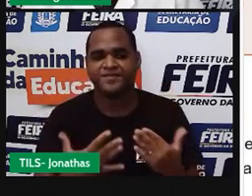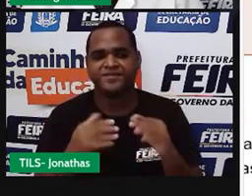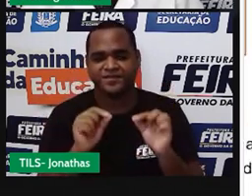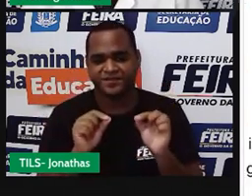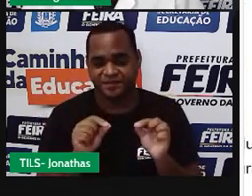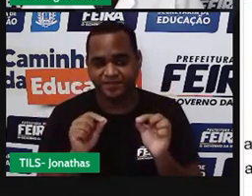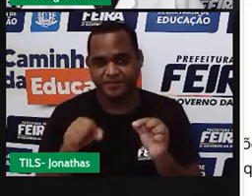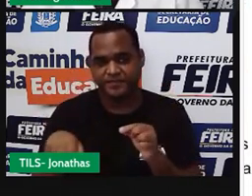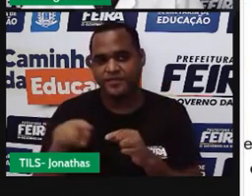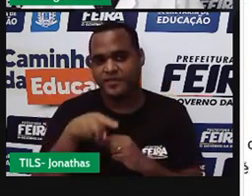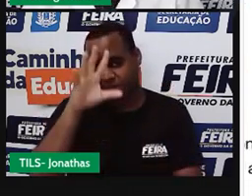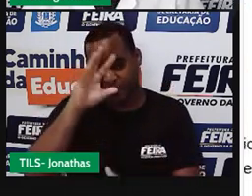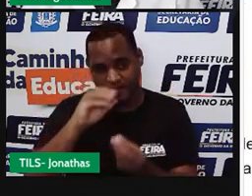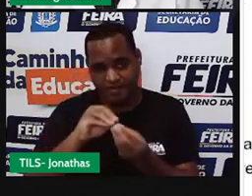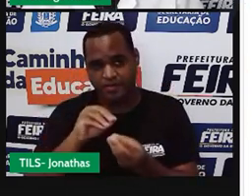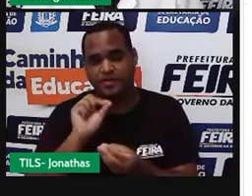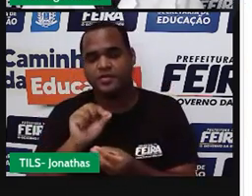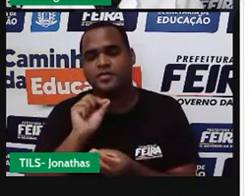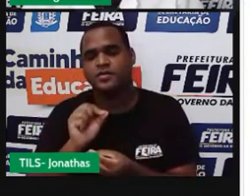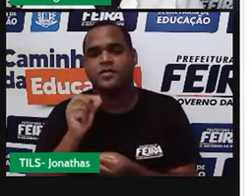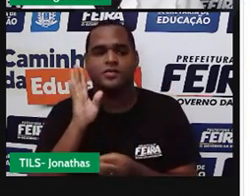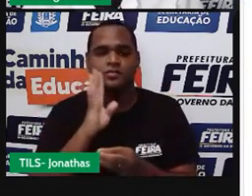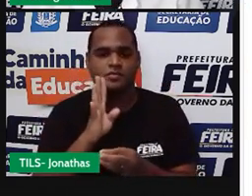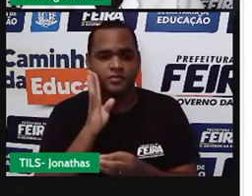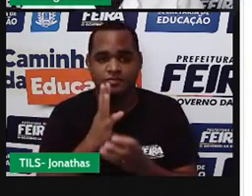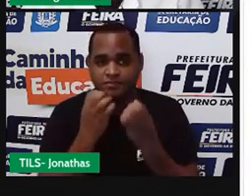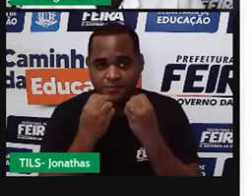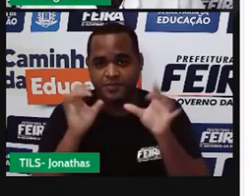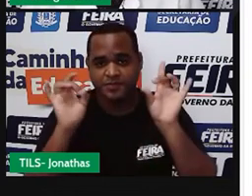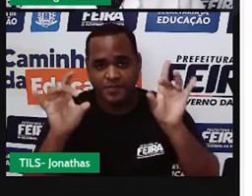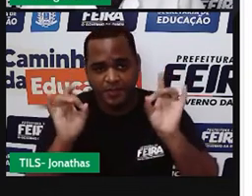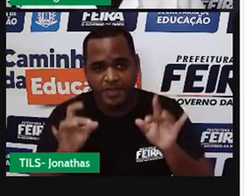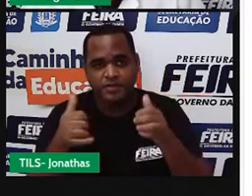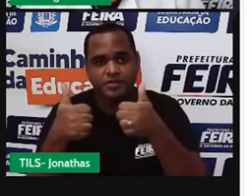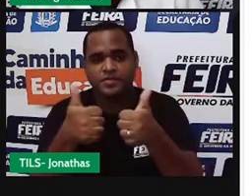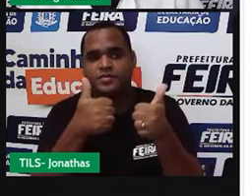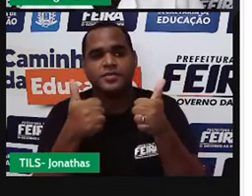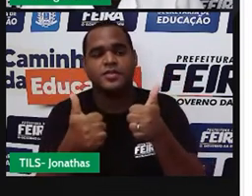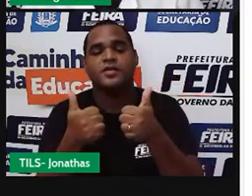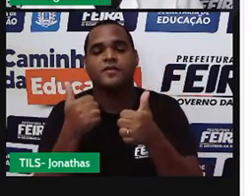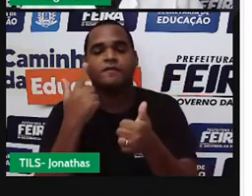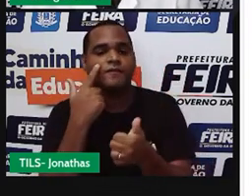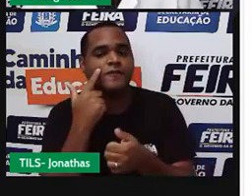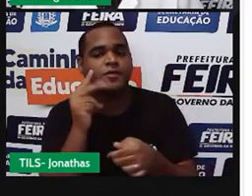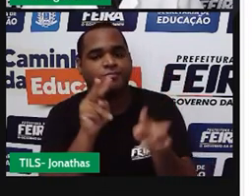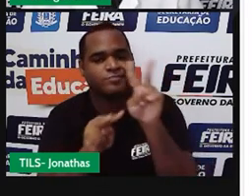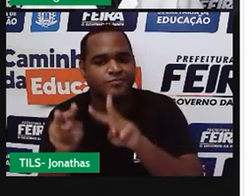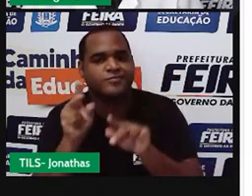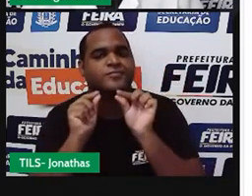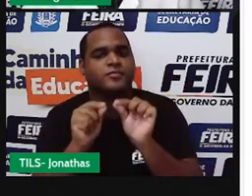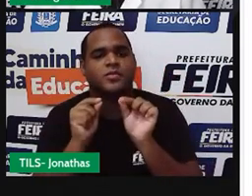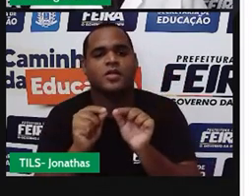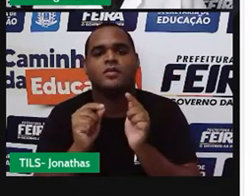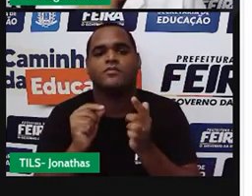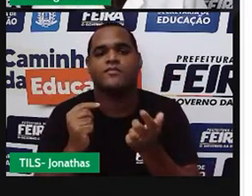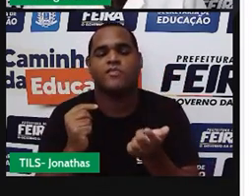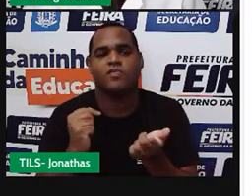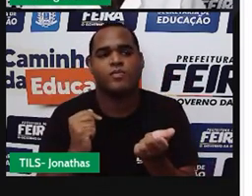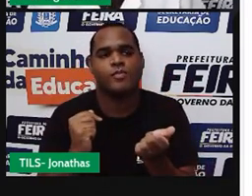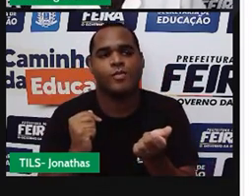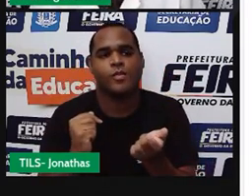para você entender essa coisa legal e bacana certo Pega a visão aí no seguinte só